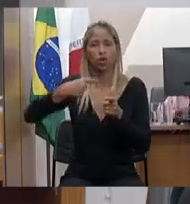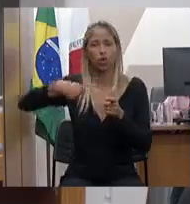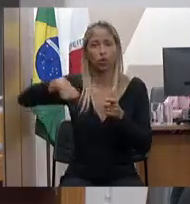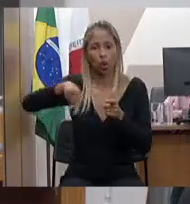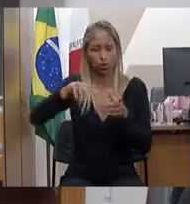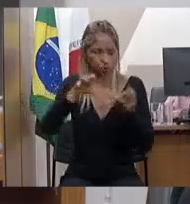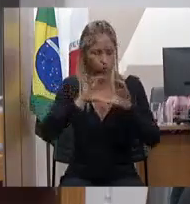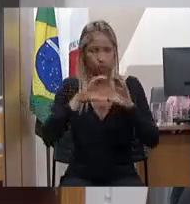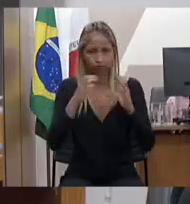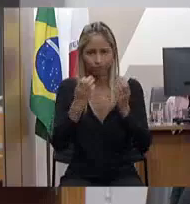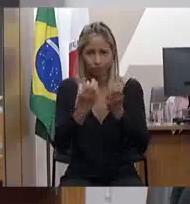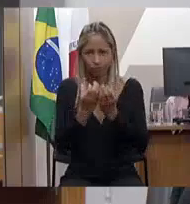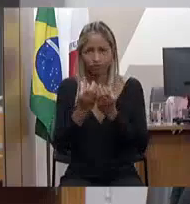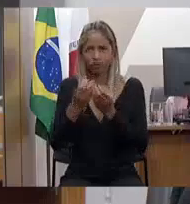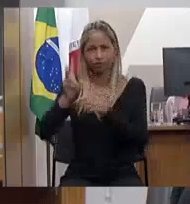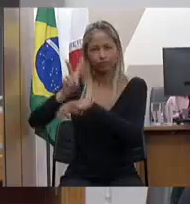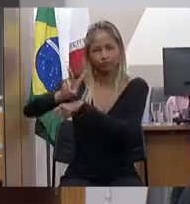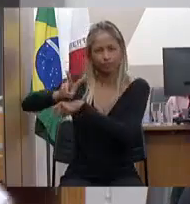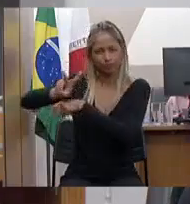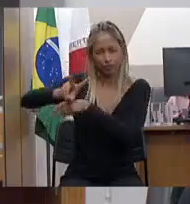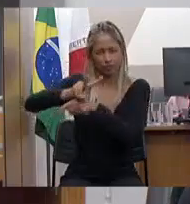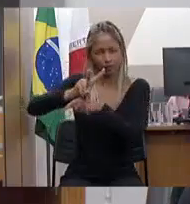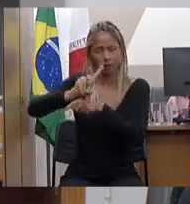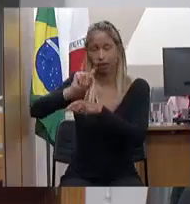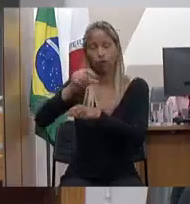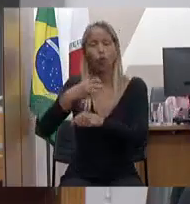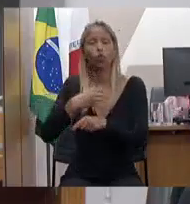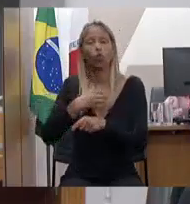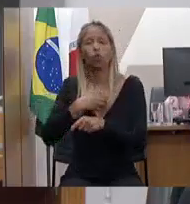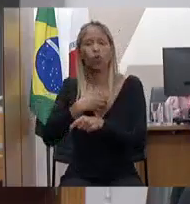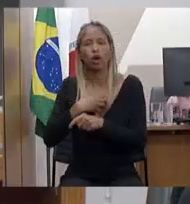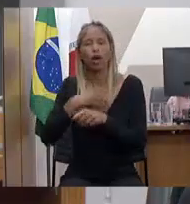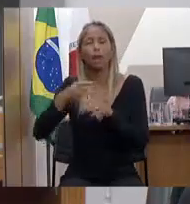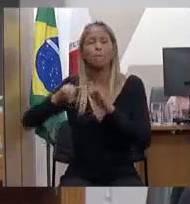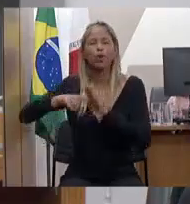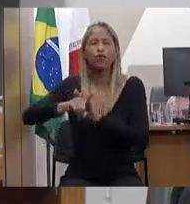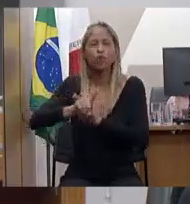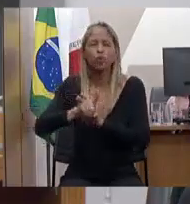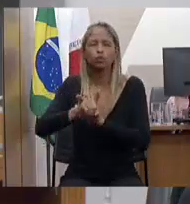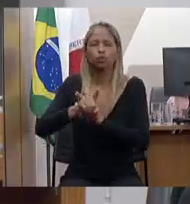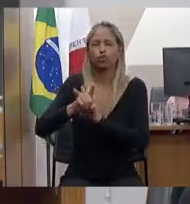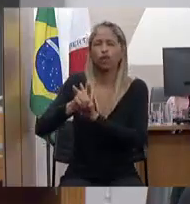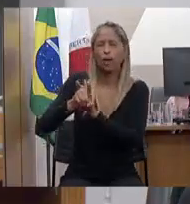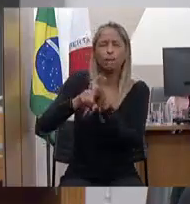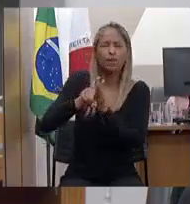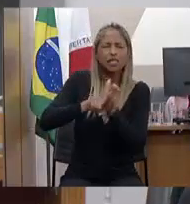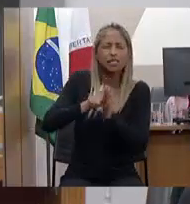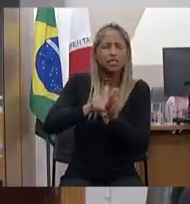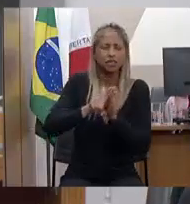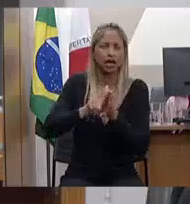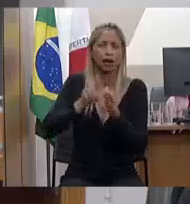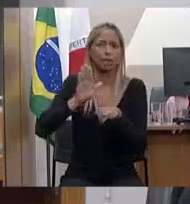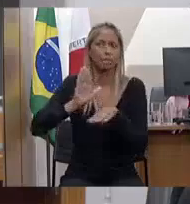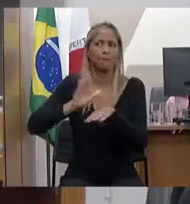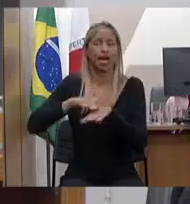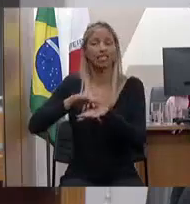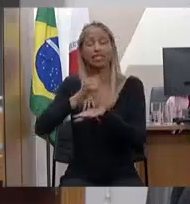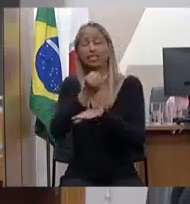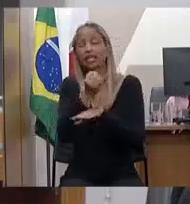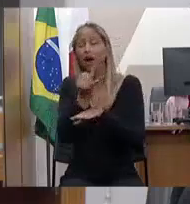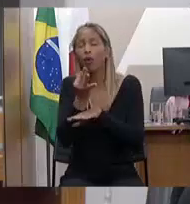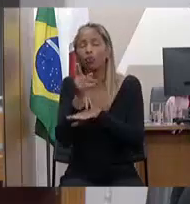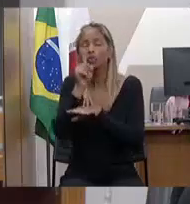fórum né Desse nosso Observatório no sentido de aprofundar mais essa questão e a gente tem alguns pontos né